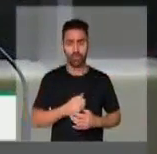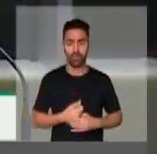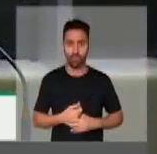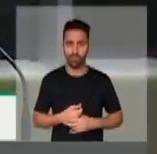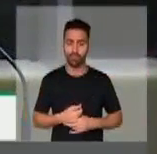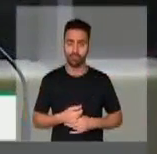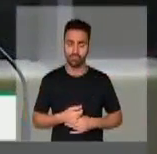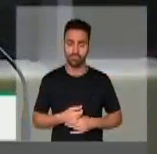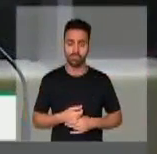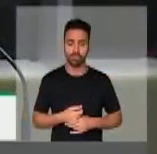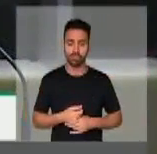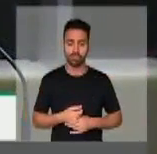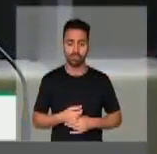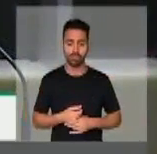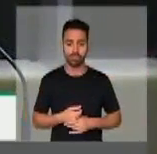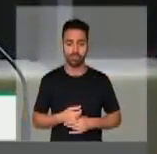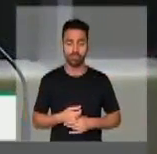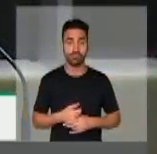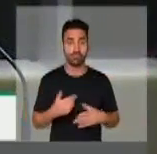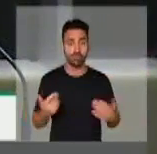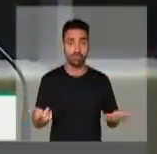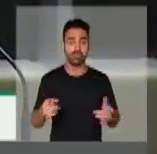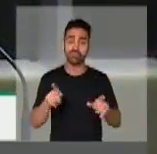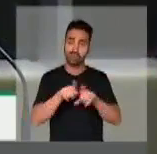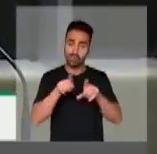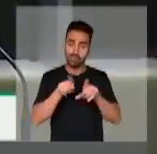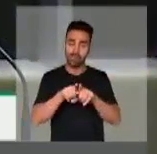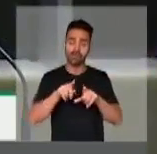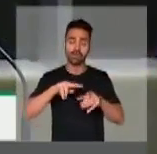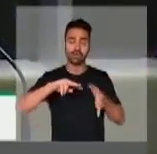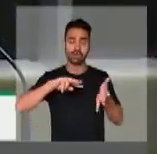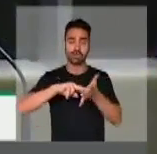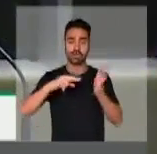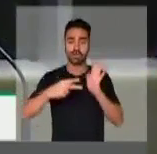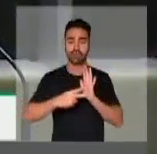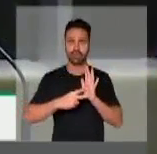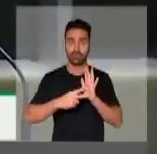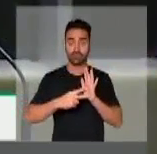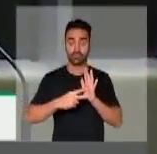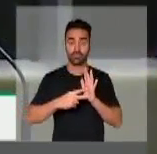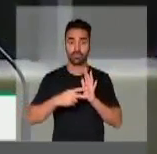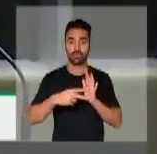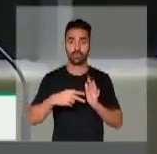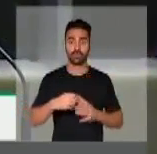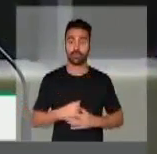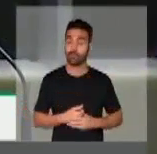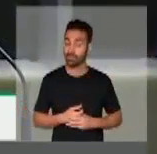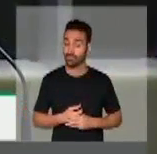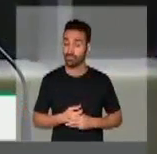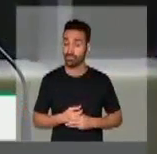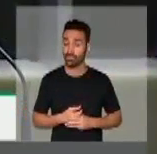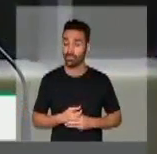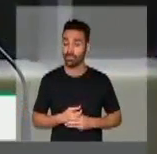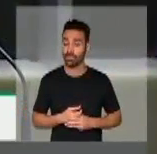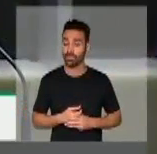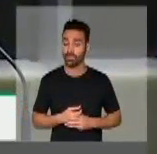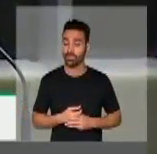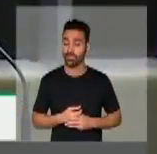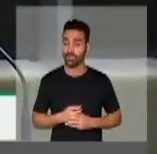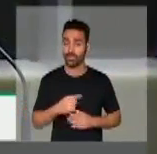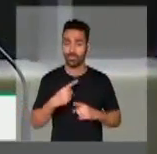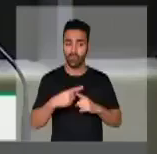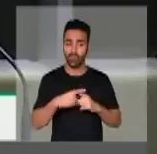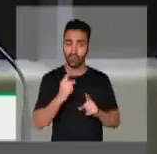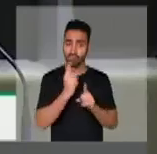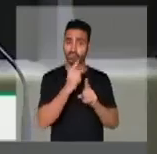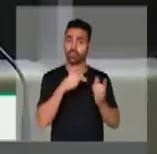referida, certamente também implicará em ações para constranger esse caminho da descoberta desse